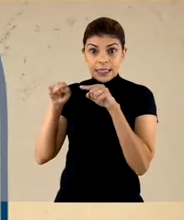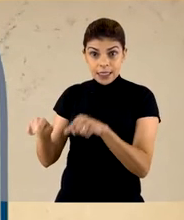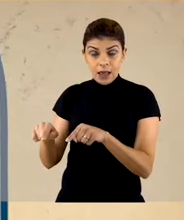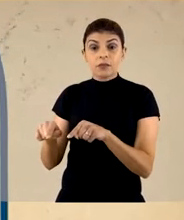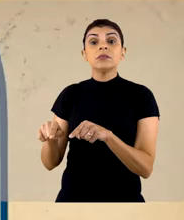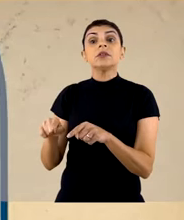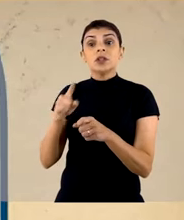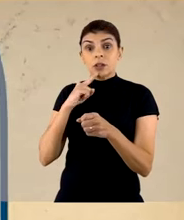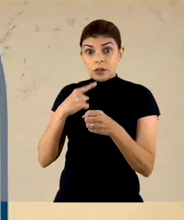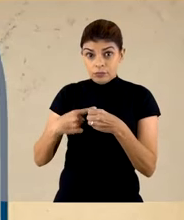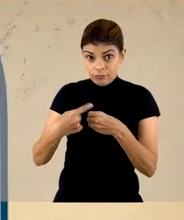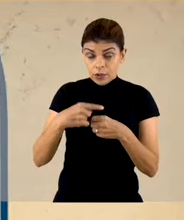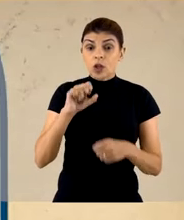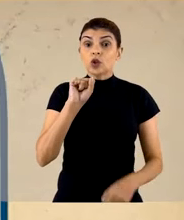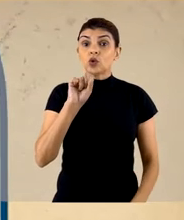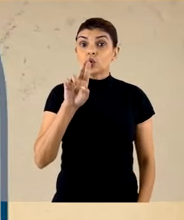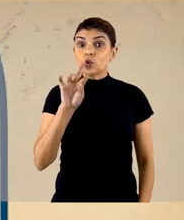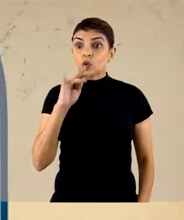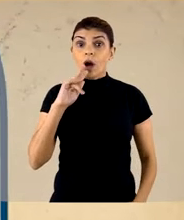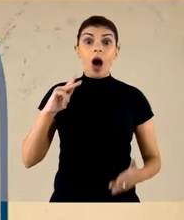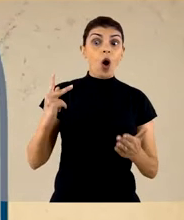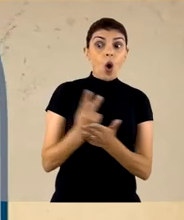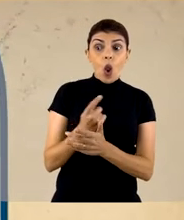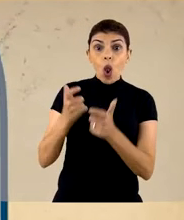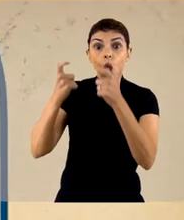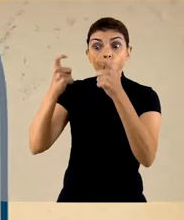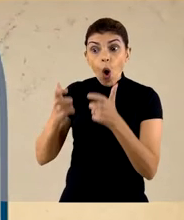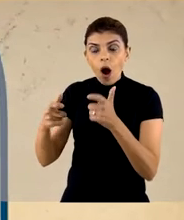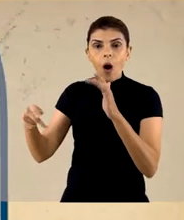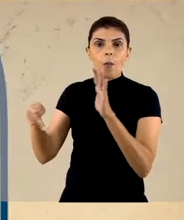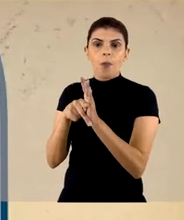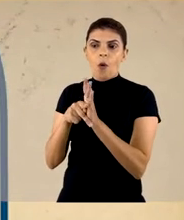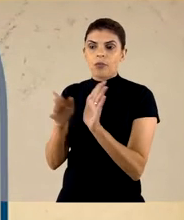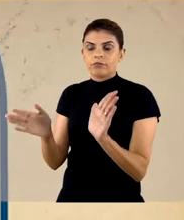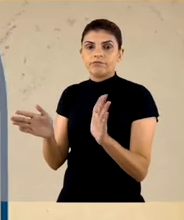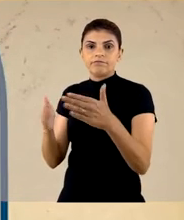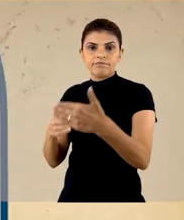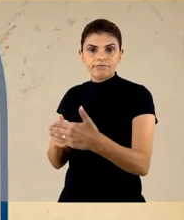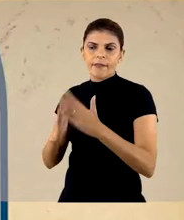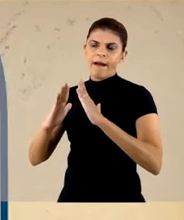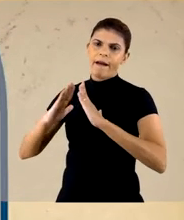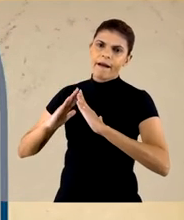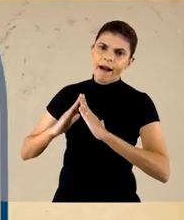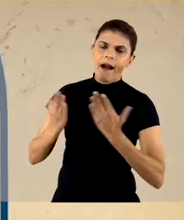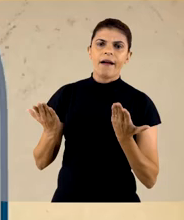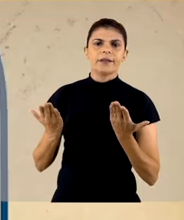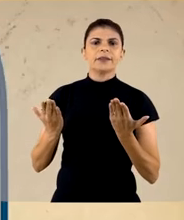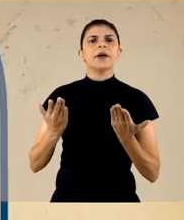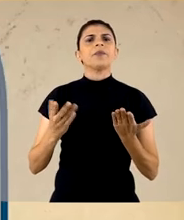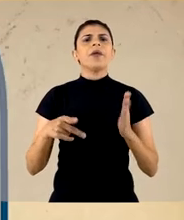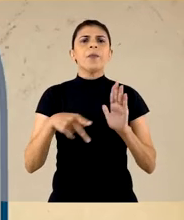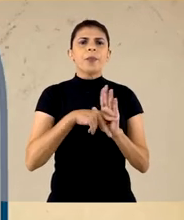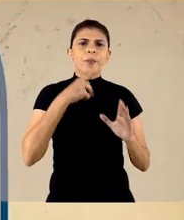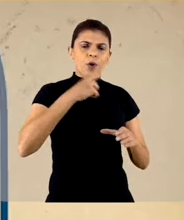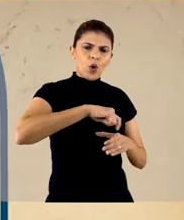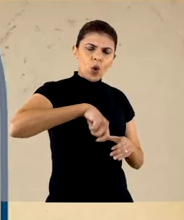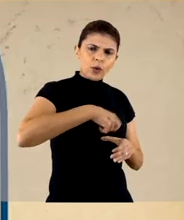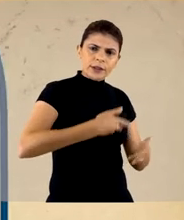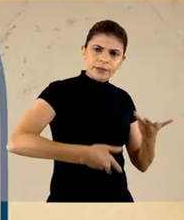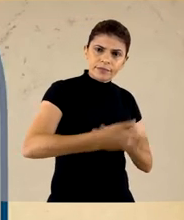É classificado como surto uma doença que ocorre em um local delimitado, como domicílios, cozinhas